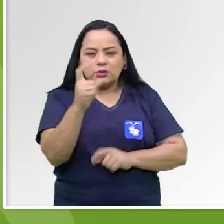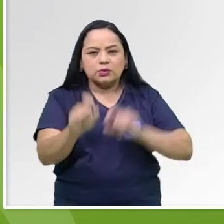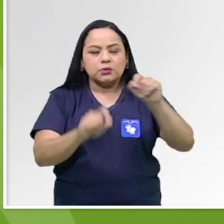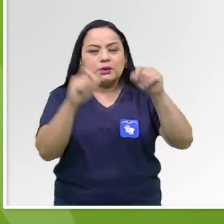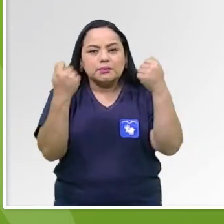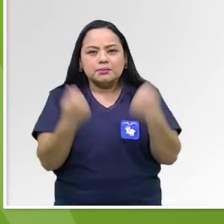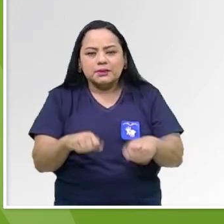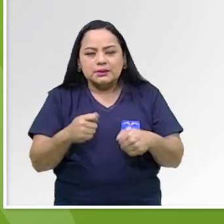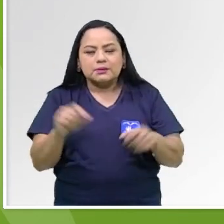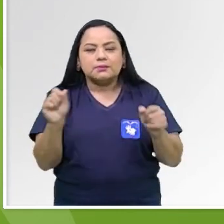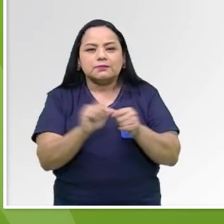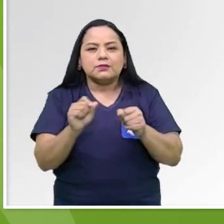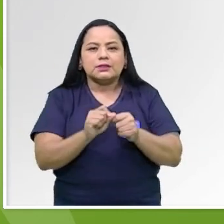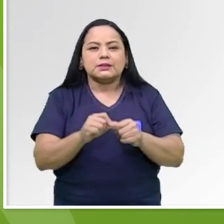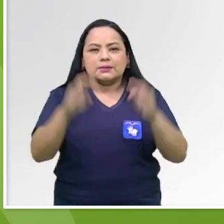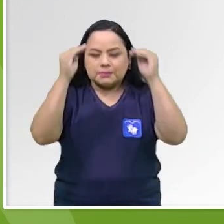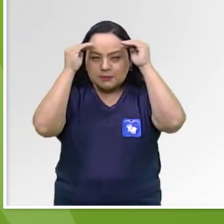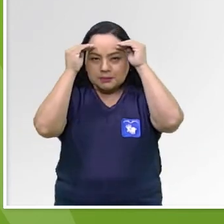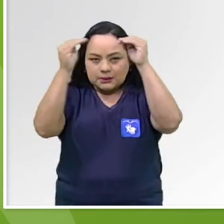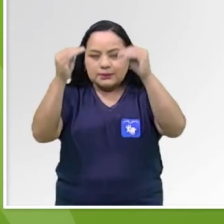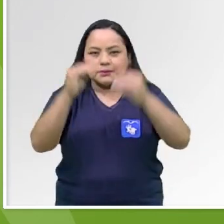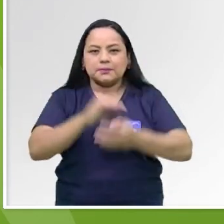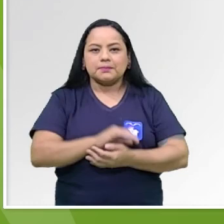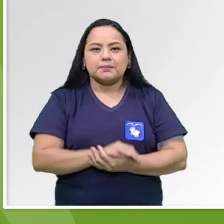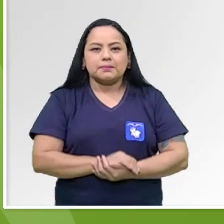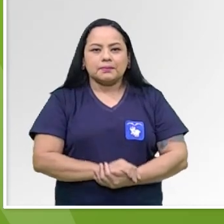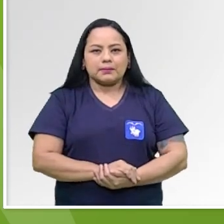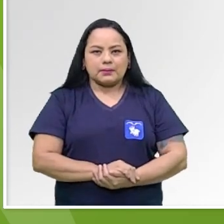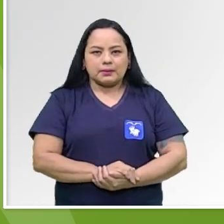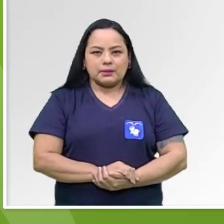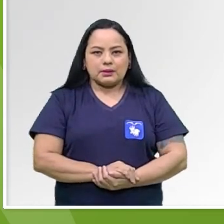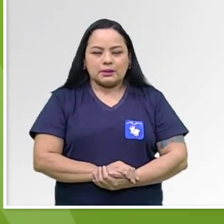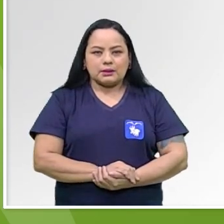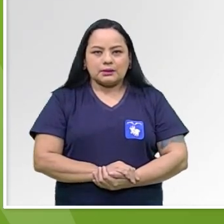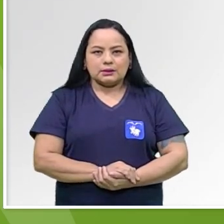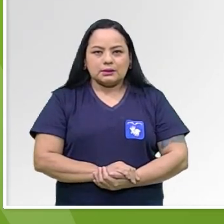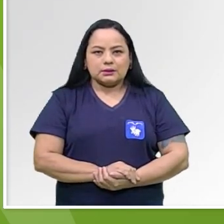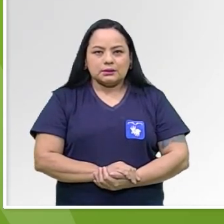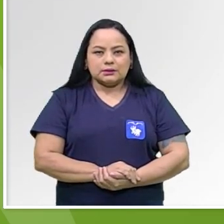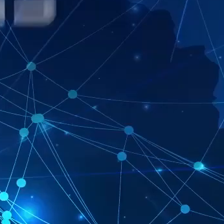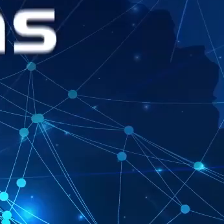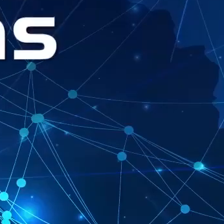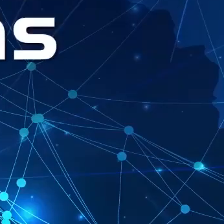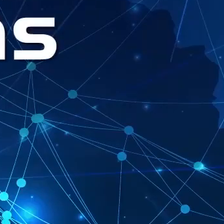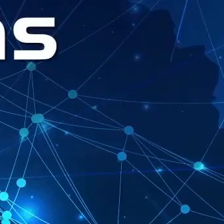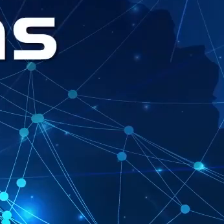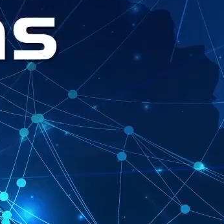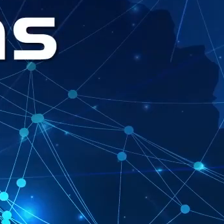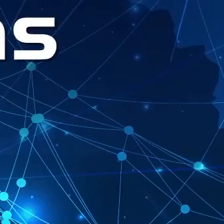devemos fazer para respeitá-los, ok?